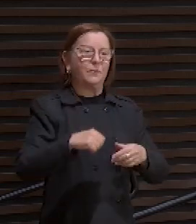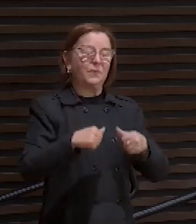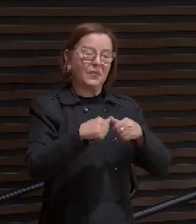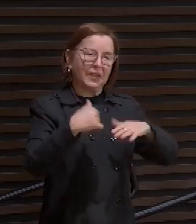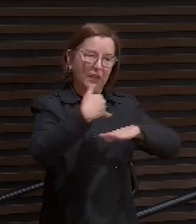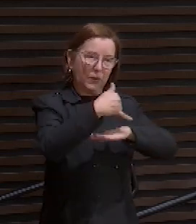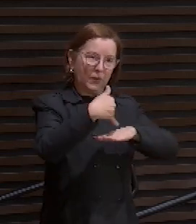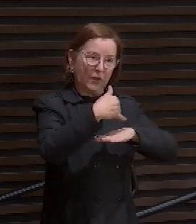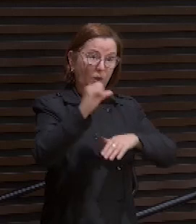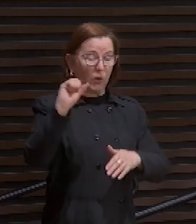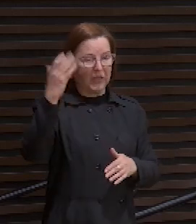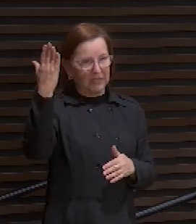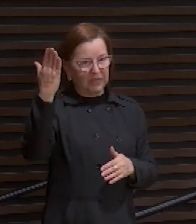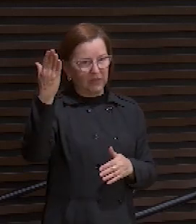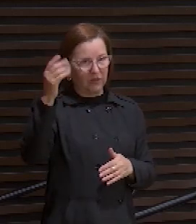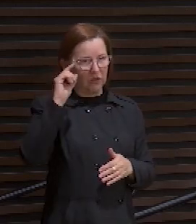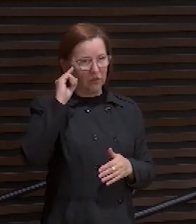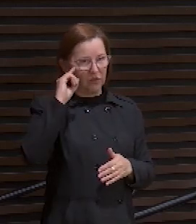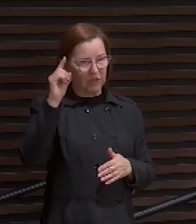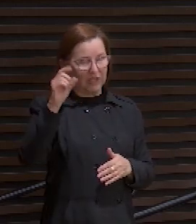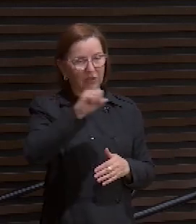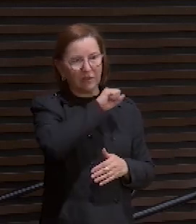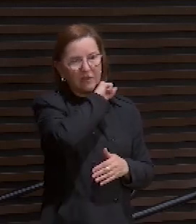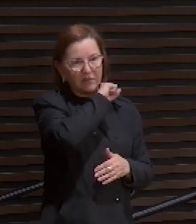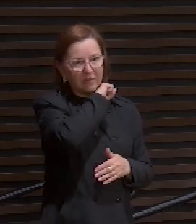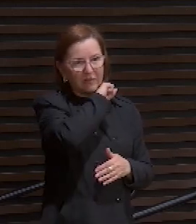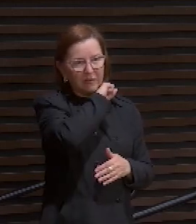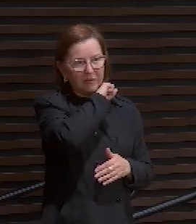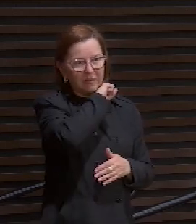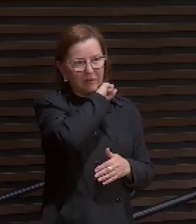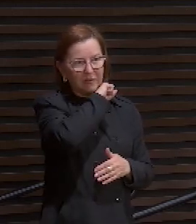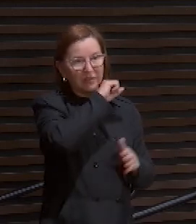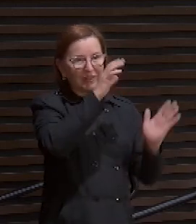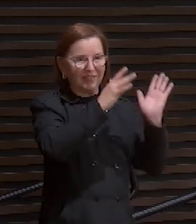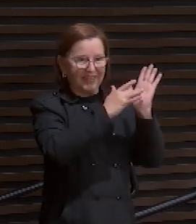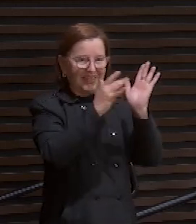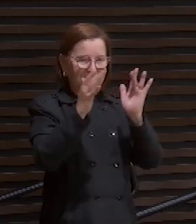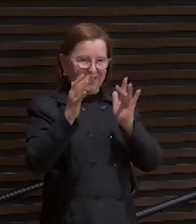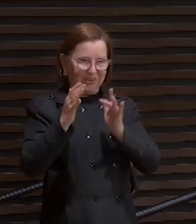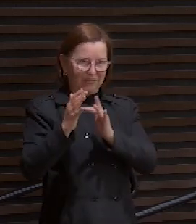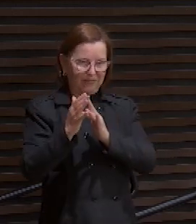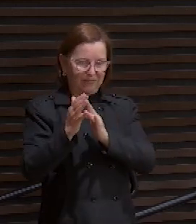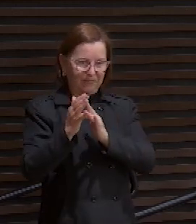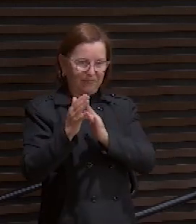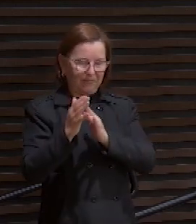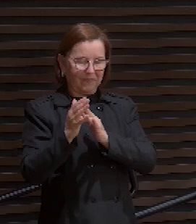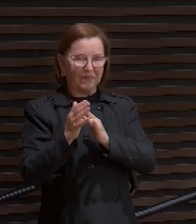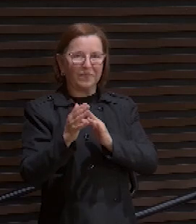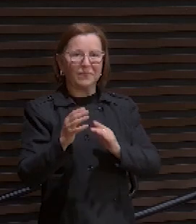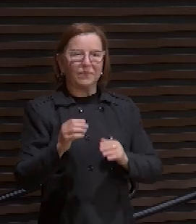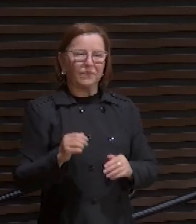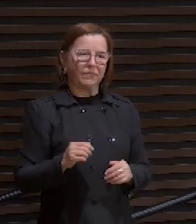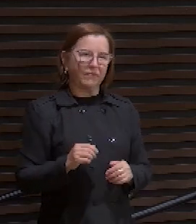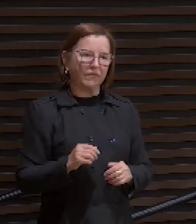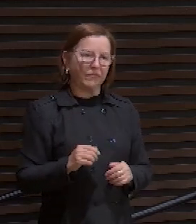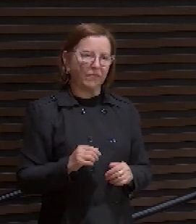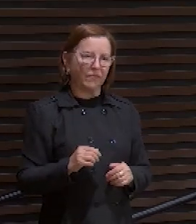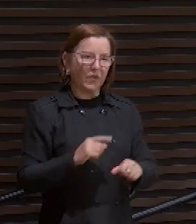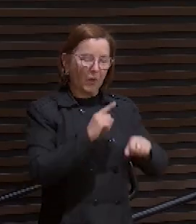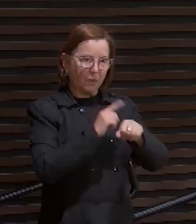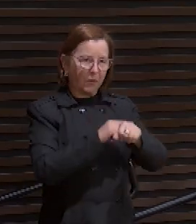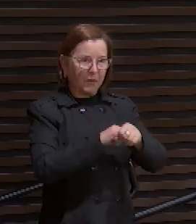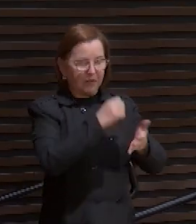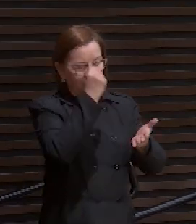unção aconteceu no dia do sacrifício de Jesus, quando o sangue